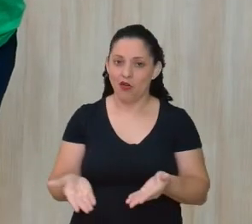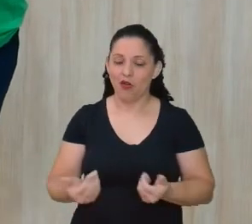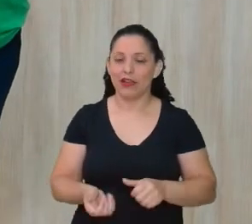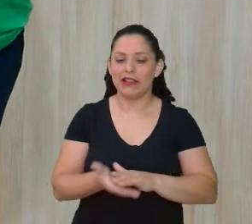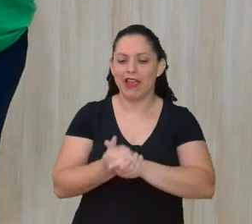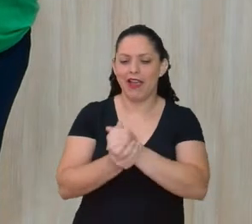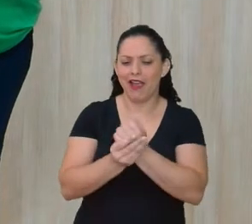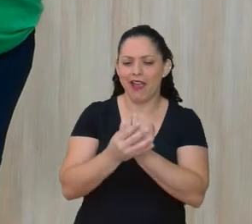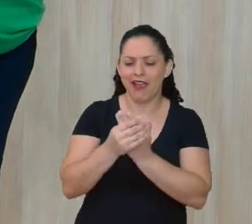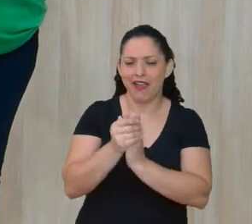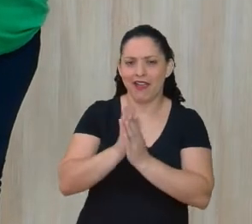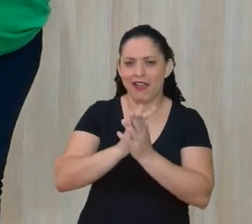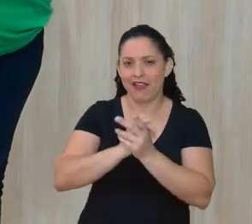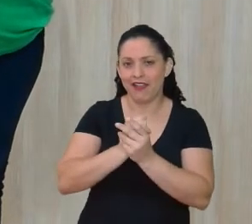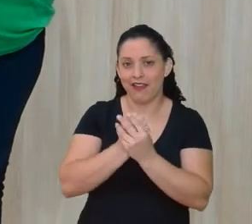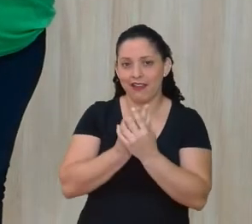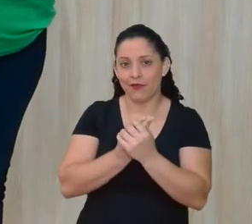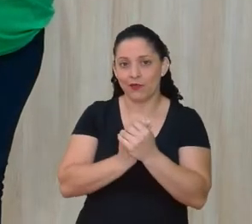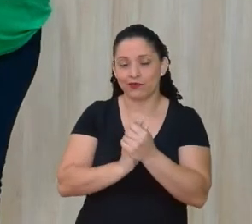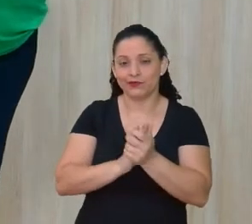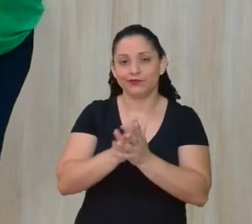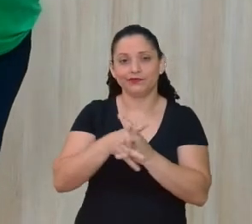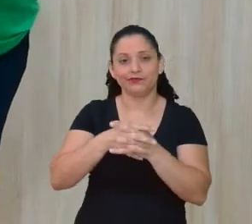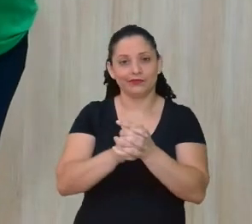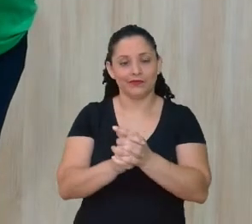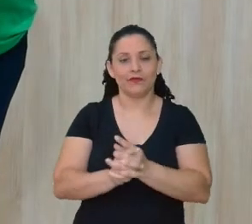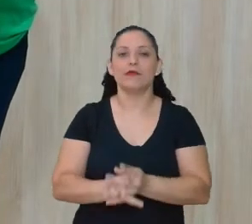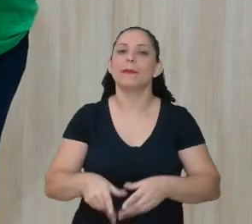mãos. Mas olha, é exigido que